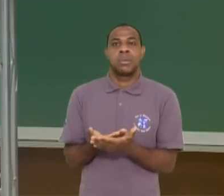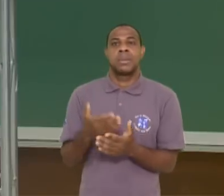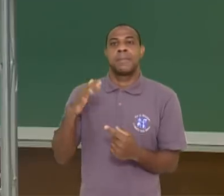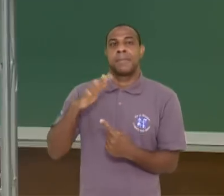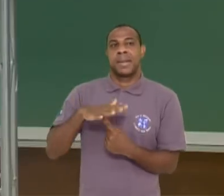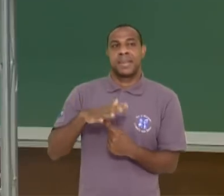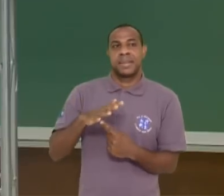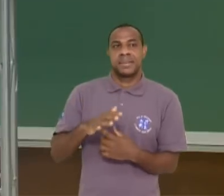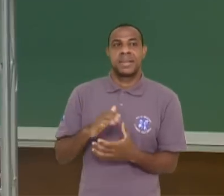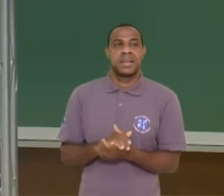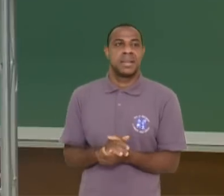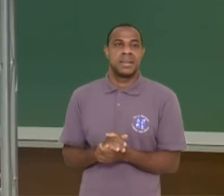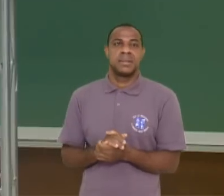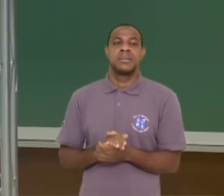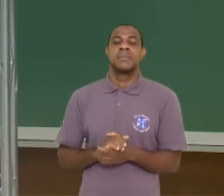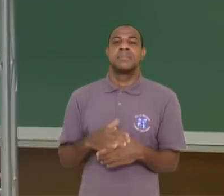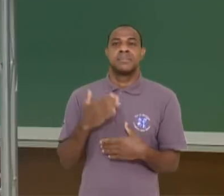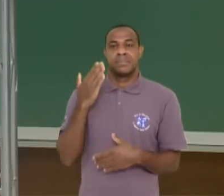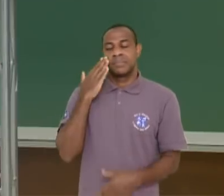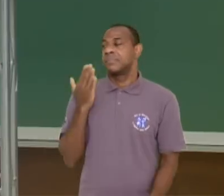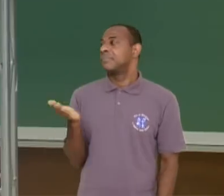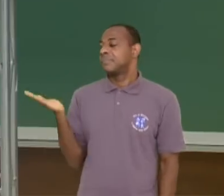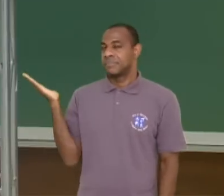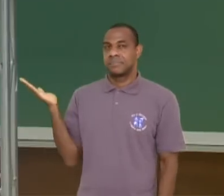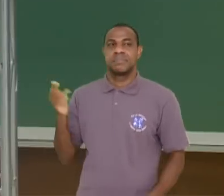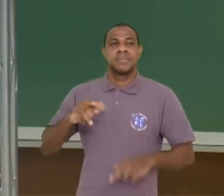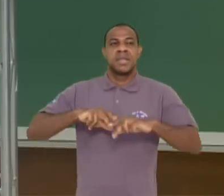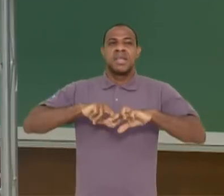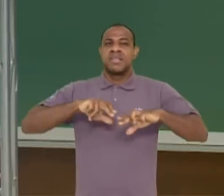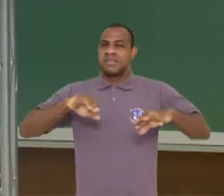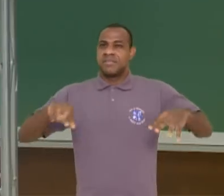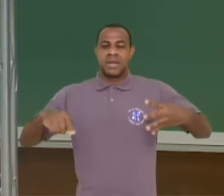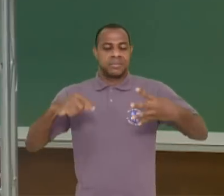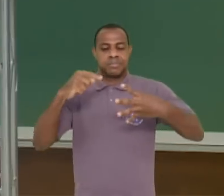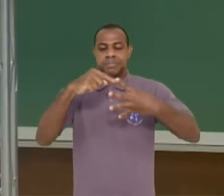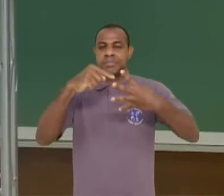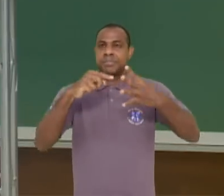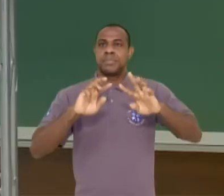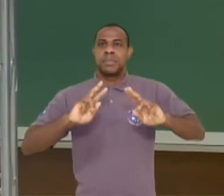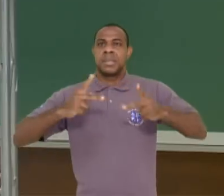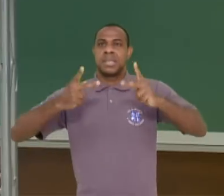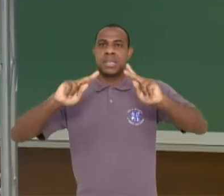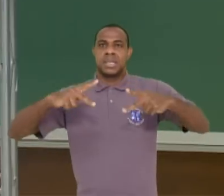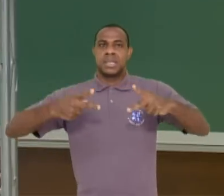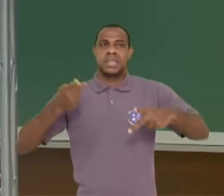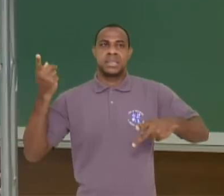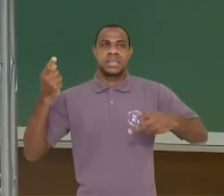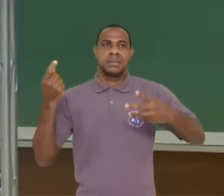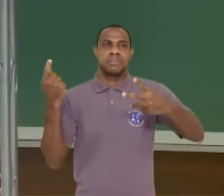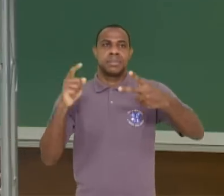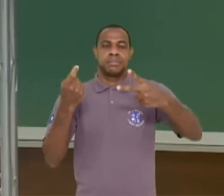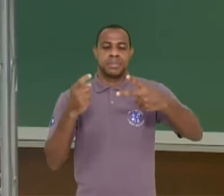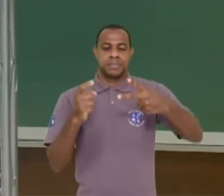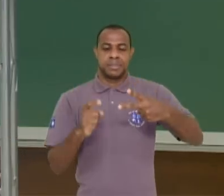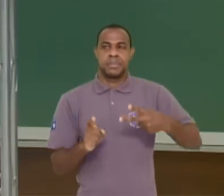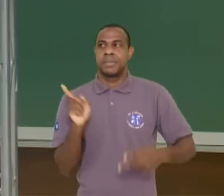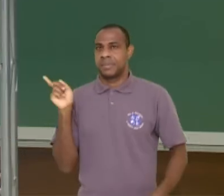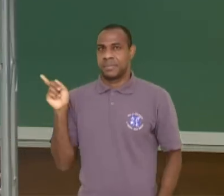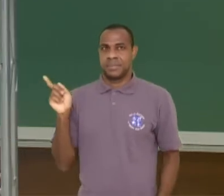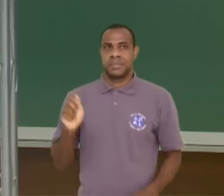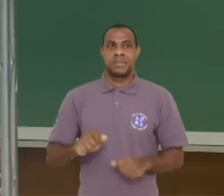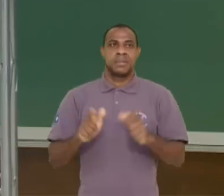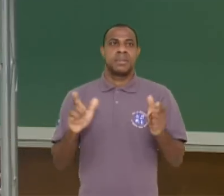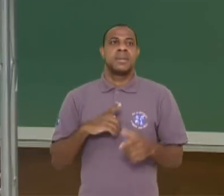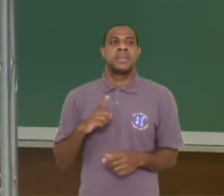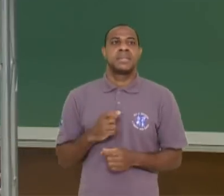direcionado ao YouTube, né, que são vídeos que vão estar retratando melhor o tema da aula de hoje, né? Então no primeiro nós temos o que aqui? O